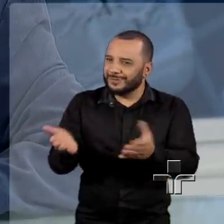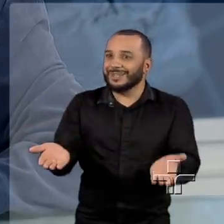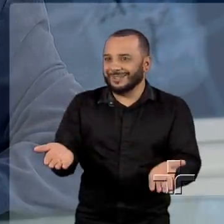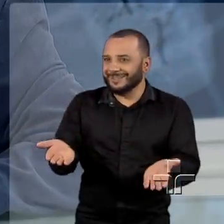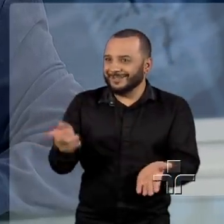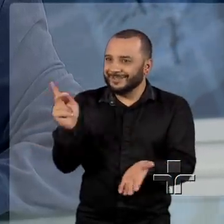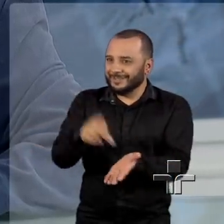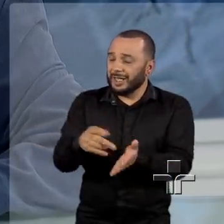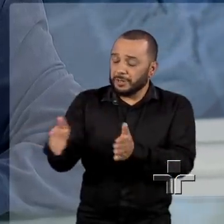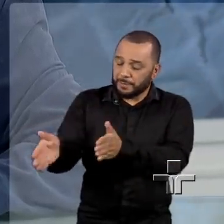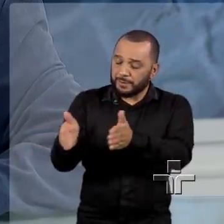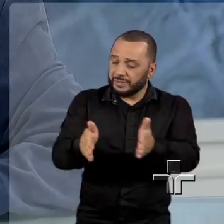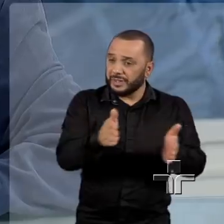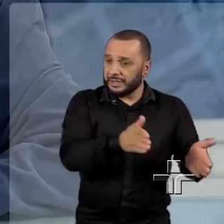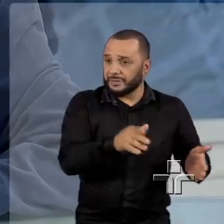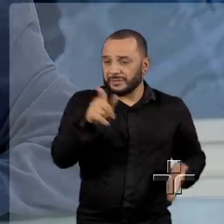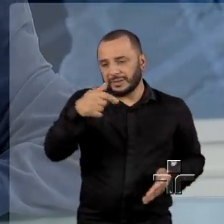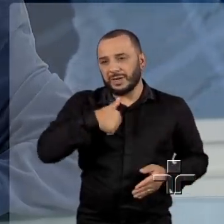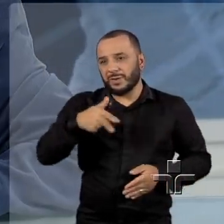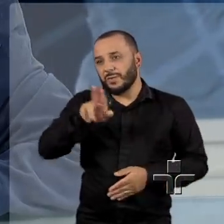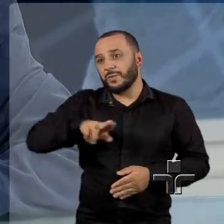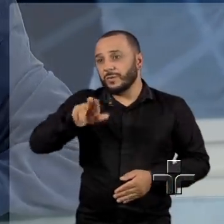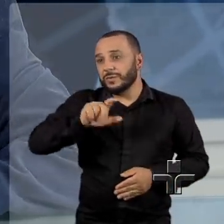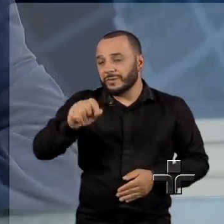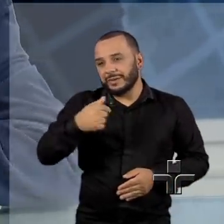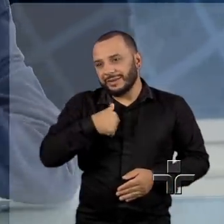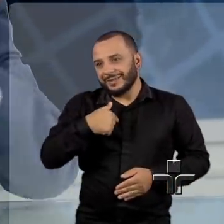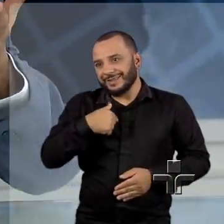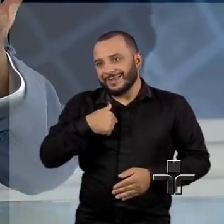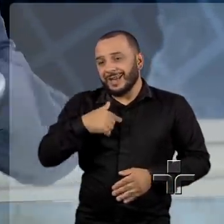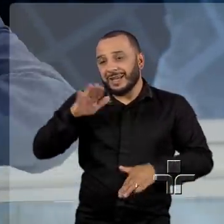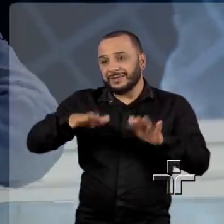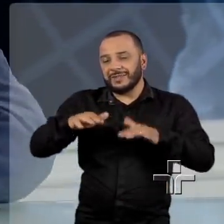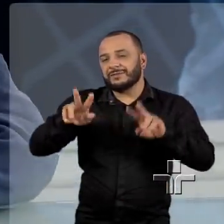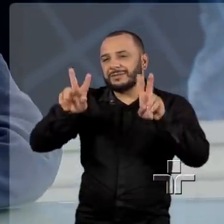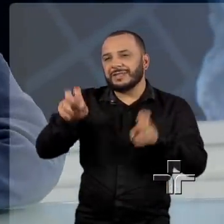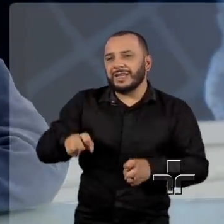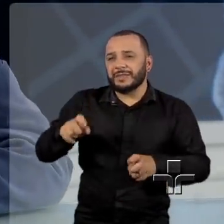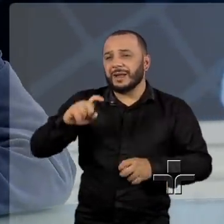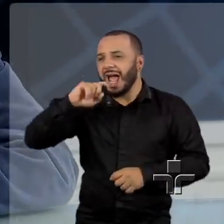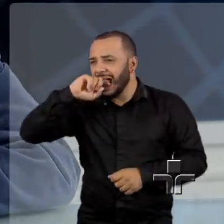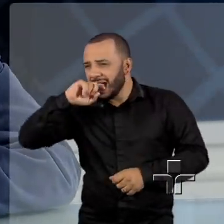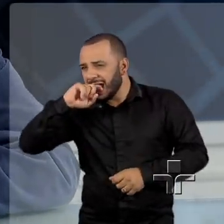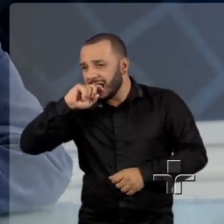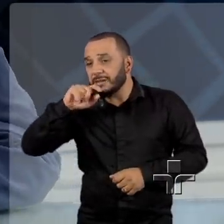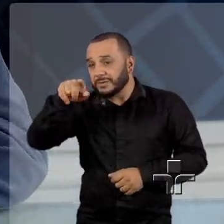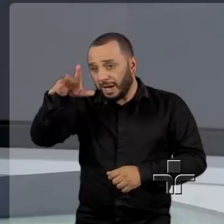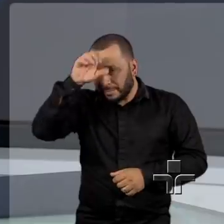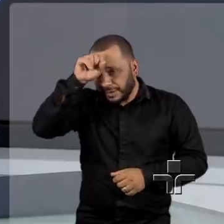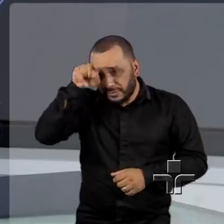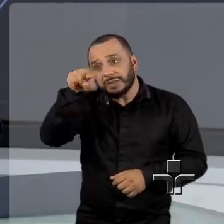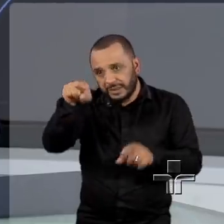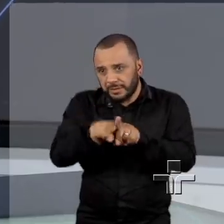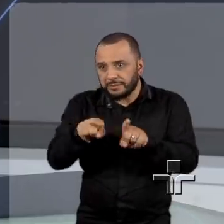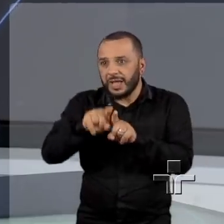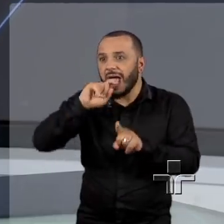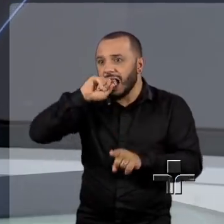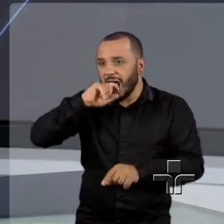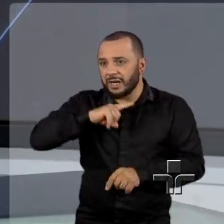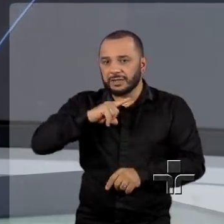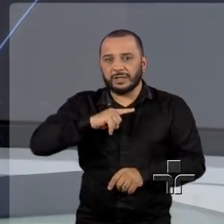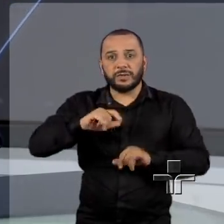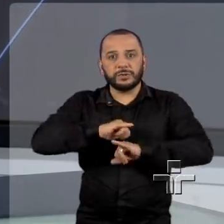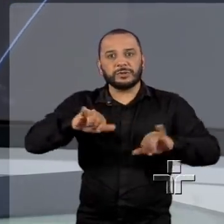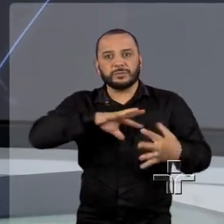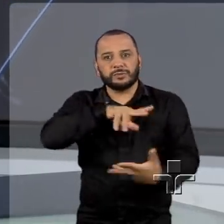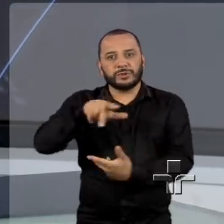como no caso como esse, que você usa, digamos assim, uma paixão triste como a inveja, e você aprende que você também é invejoso. Notícias